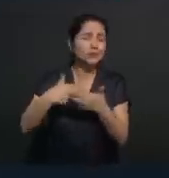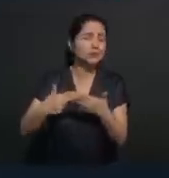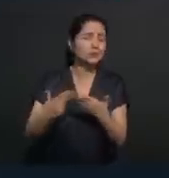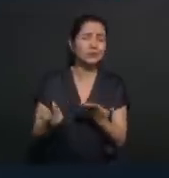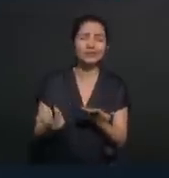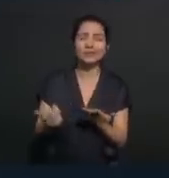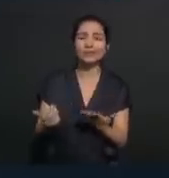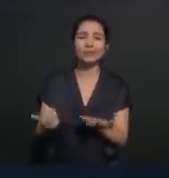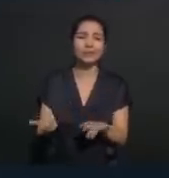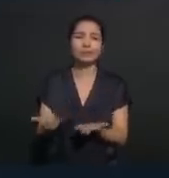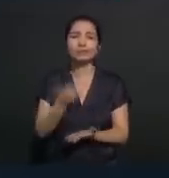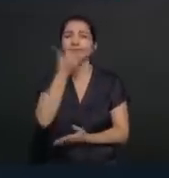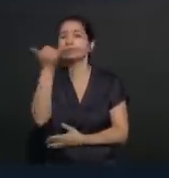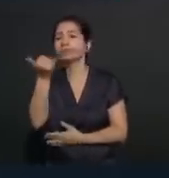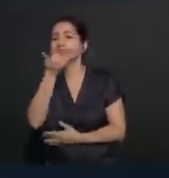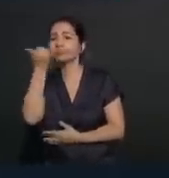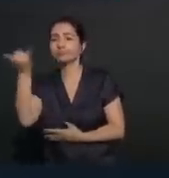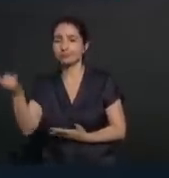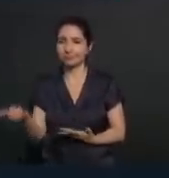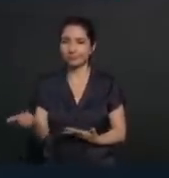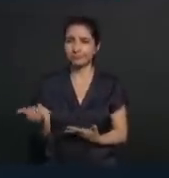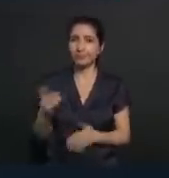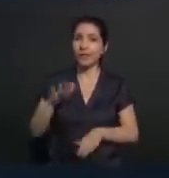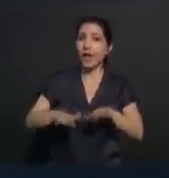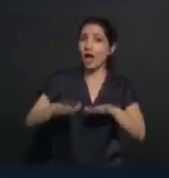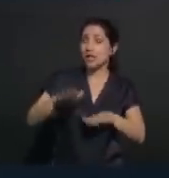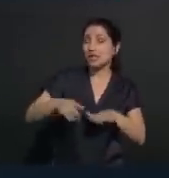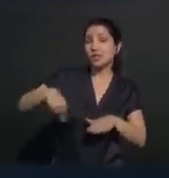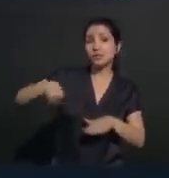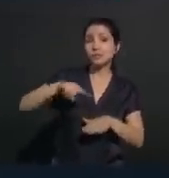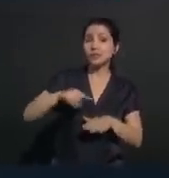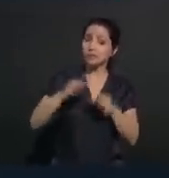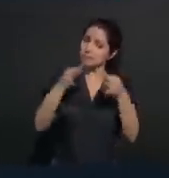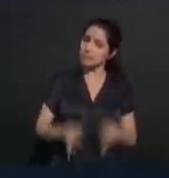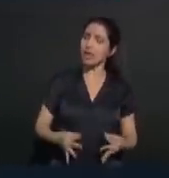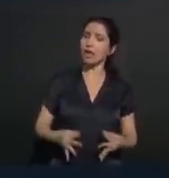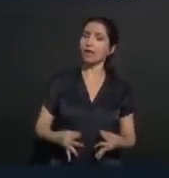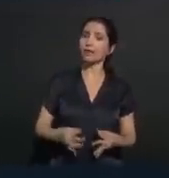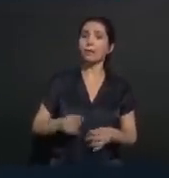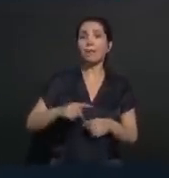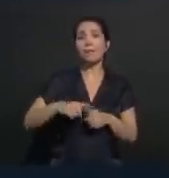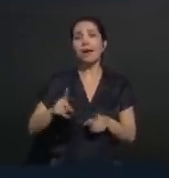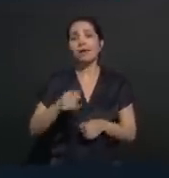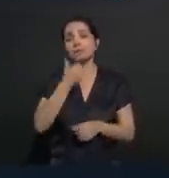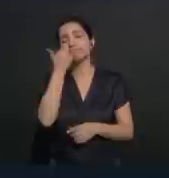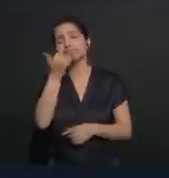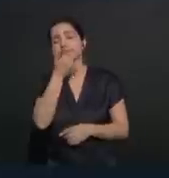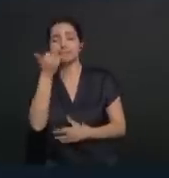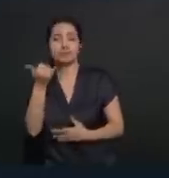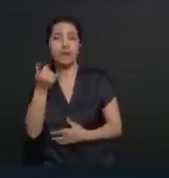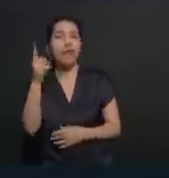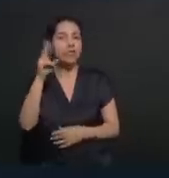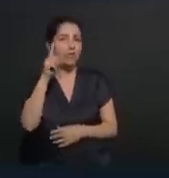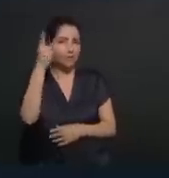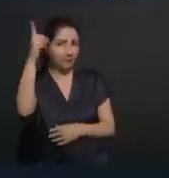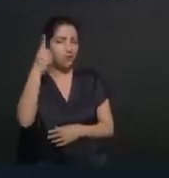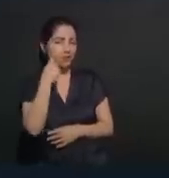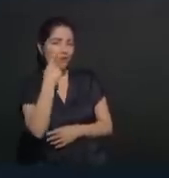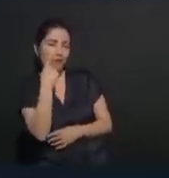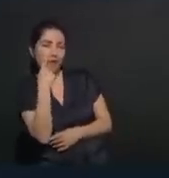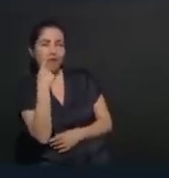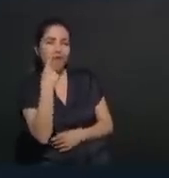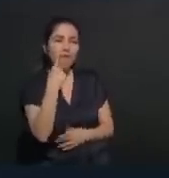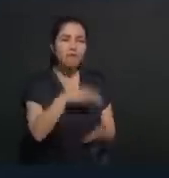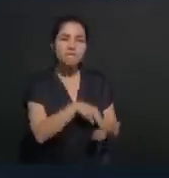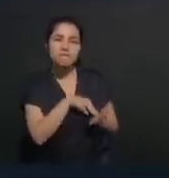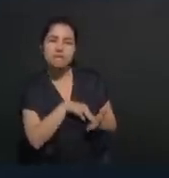Muitas vezes você não vai fazer nada errado, mas tudo vai dar errado. E o Senhor vai ficar assim: vamos ver, vamos ver. Ai, vamos ver,